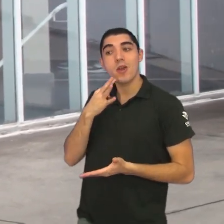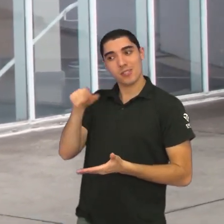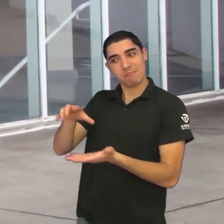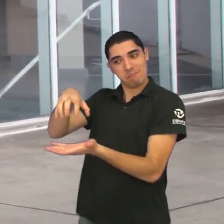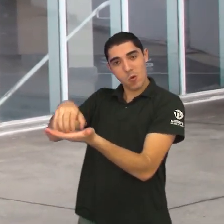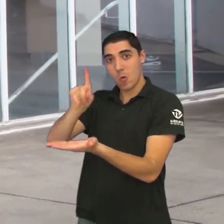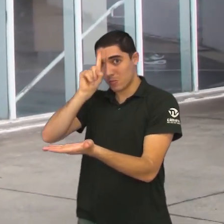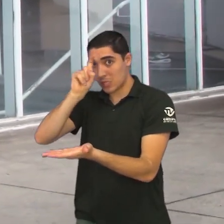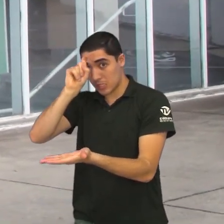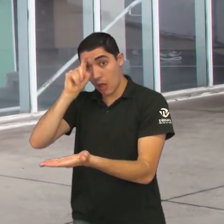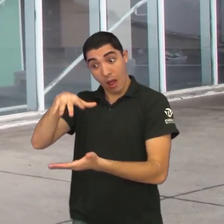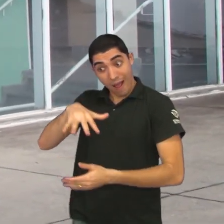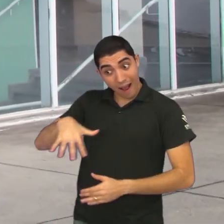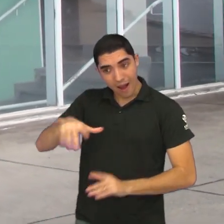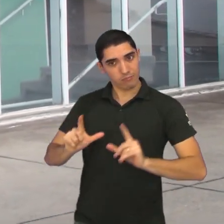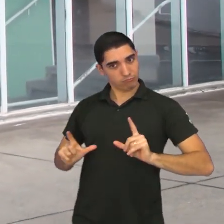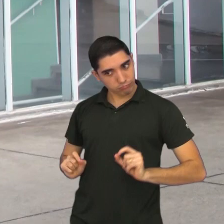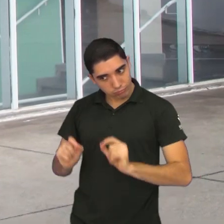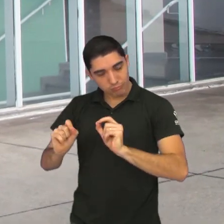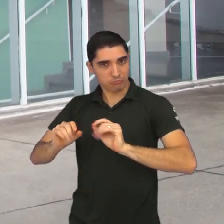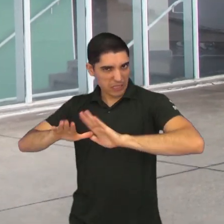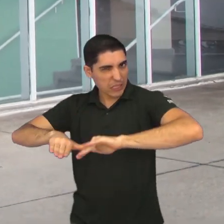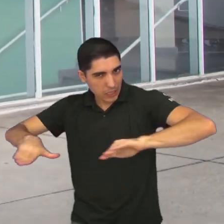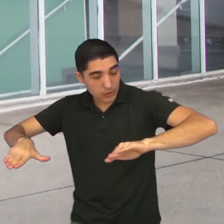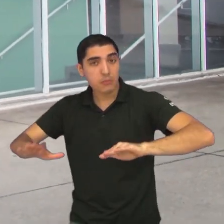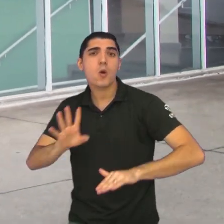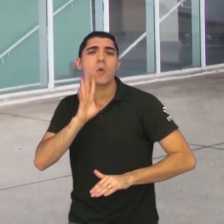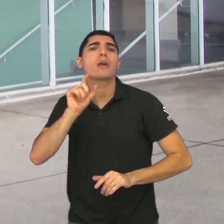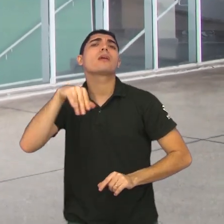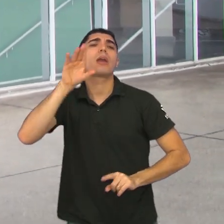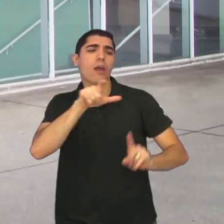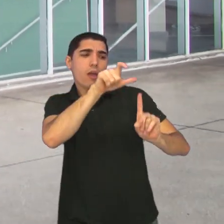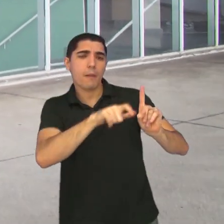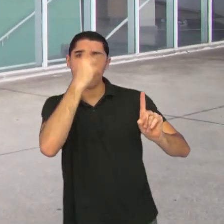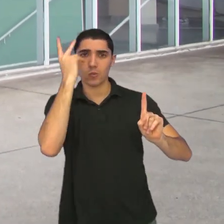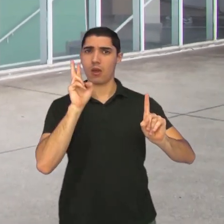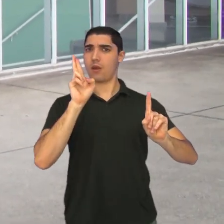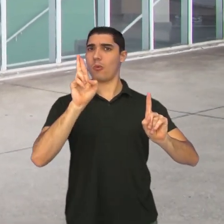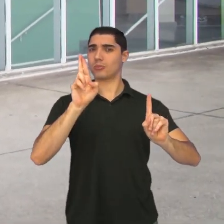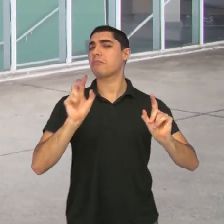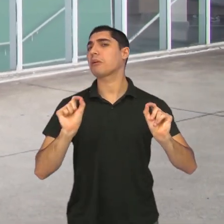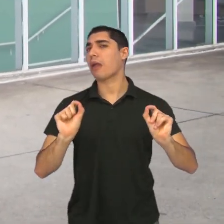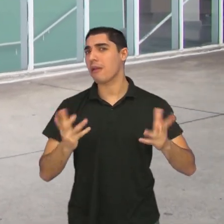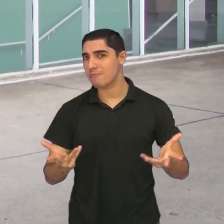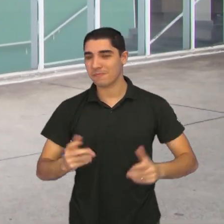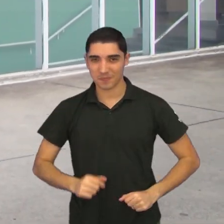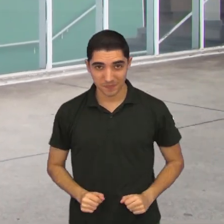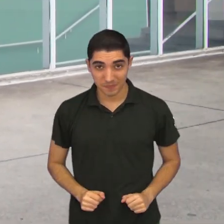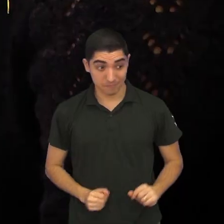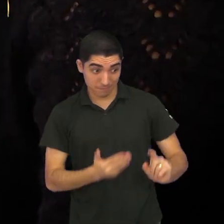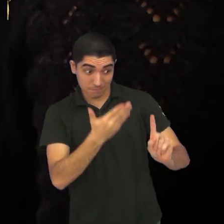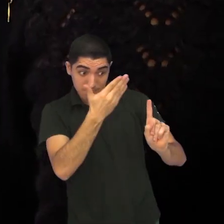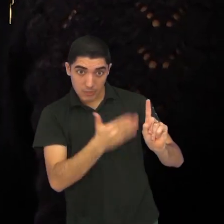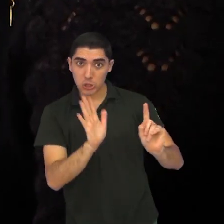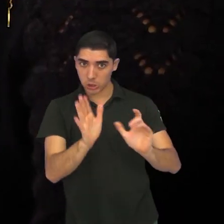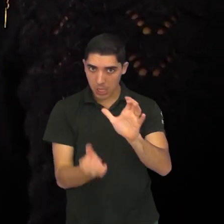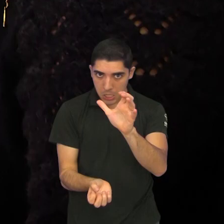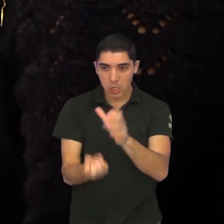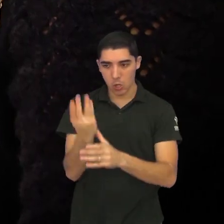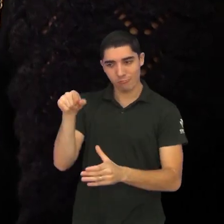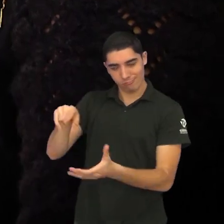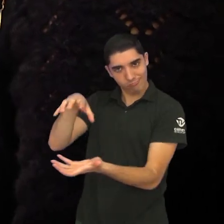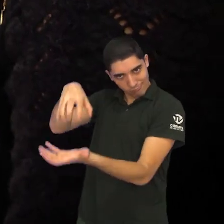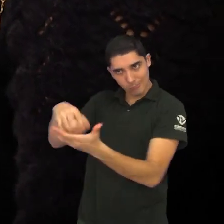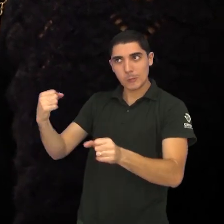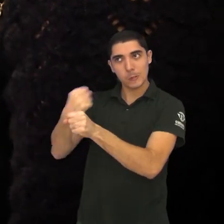hospital, referência em oncologia pediátrica, para conhecer a responsável por essa casa de saúde. Ela é fundadora